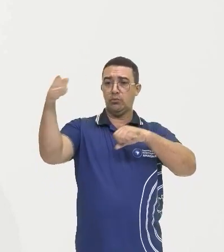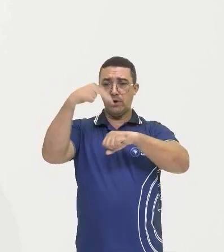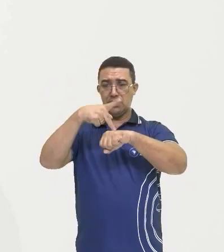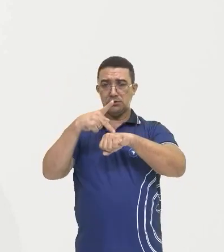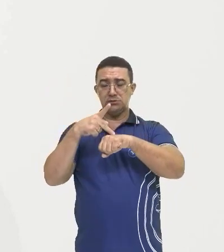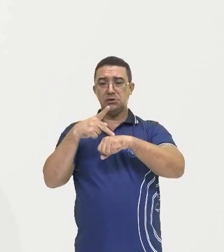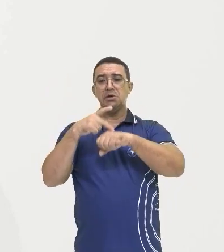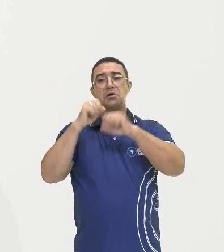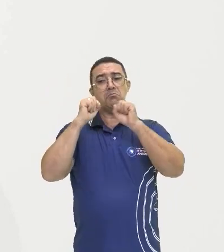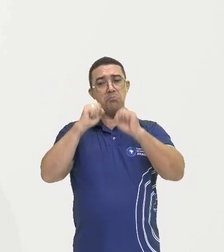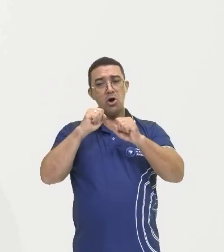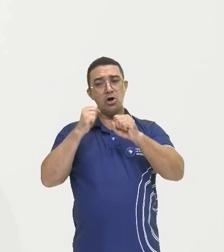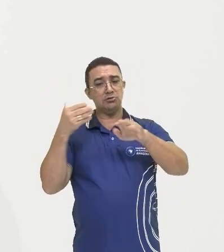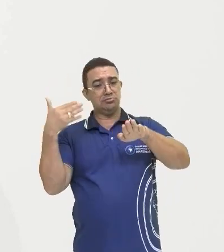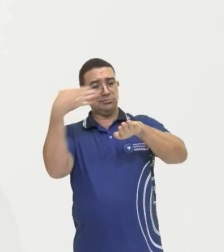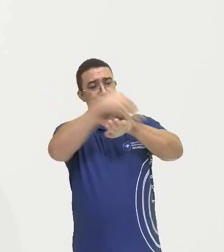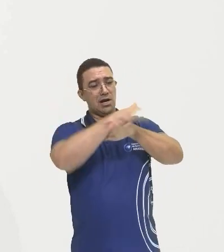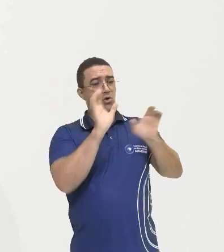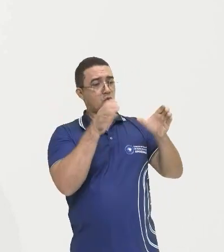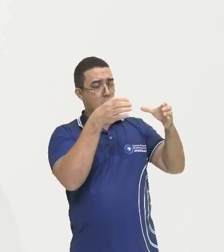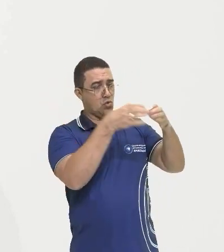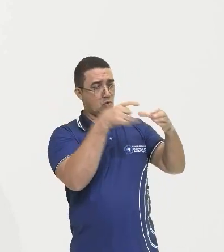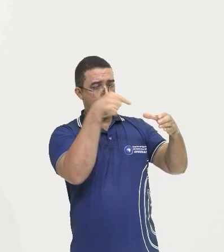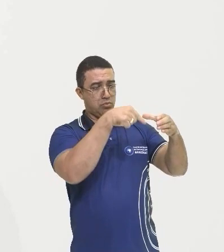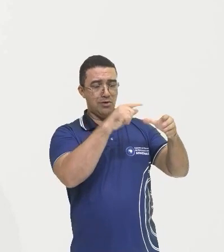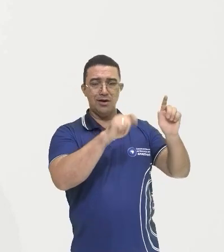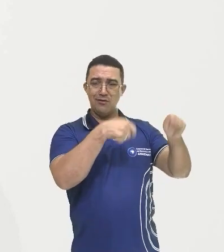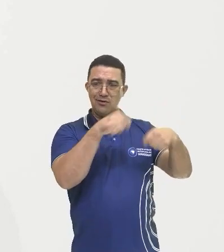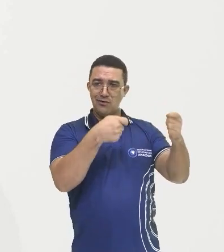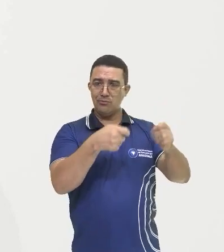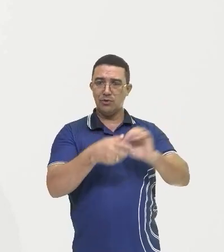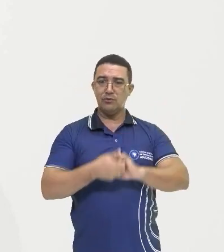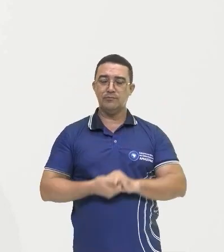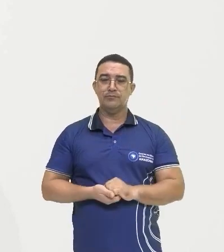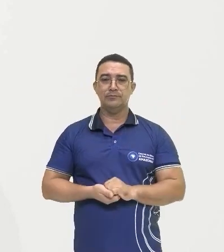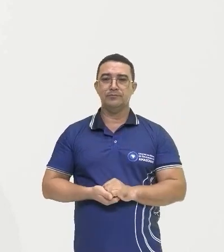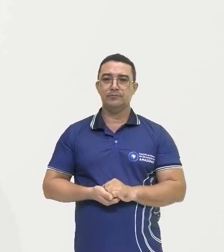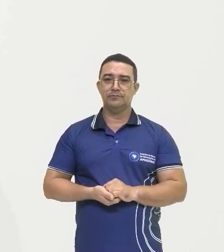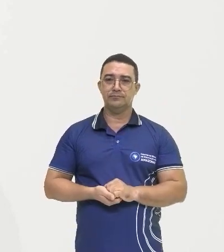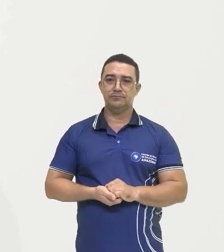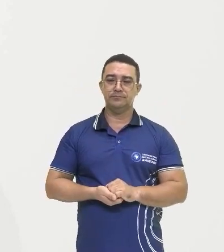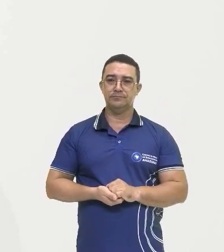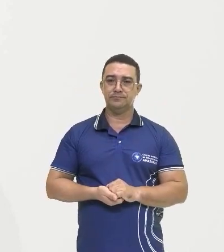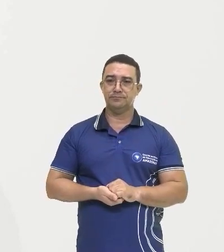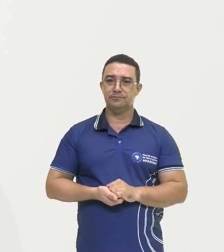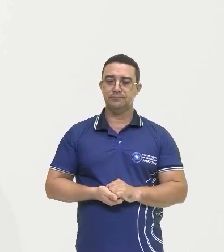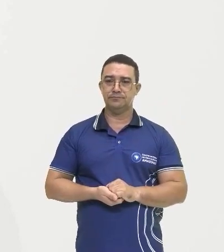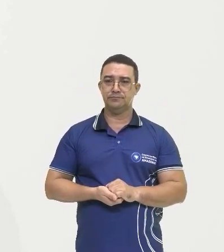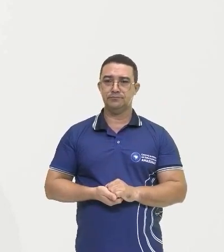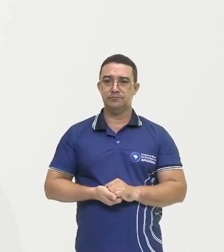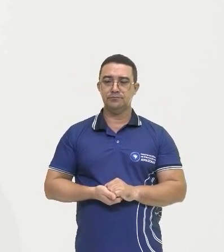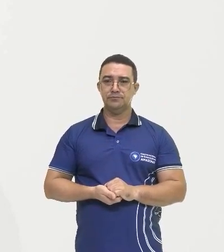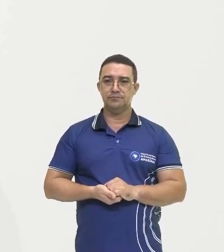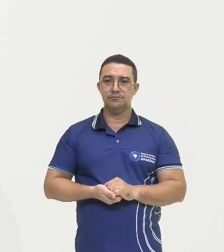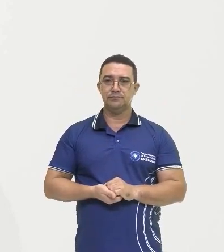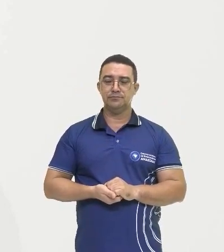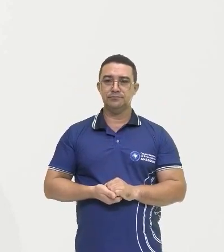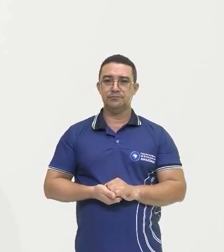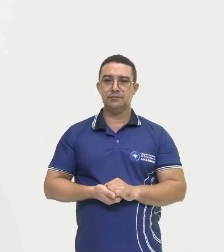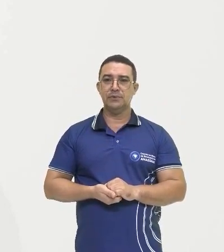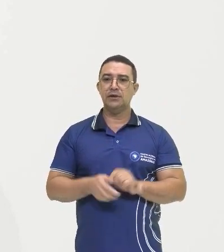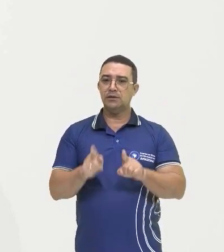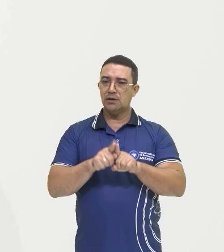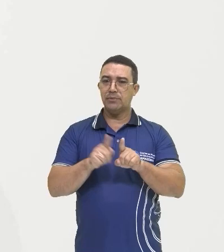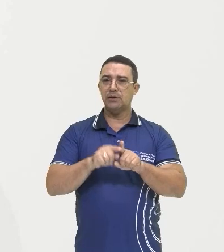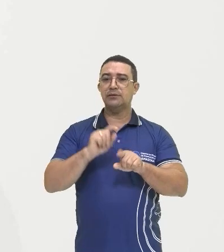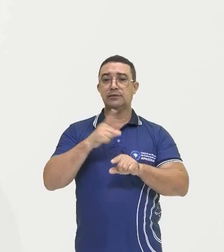Aqui a gente tem o Mercosul, que está nessa etapa de evolução do bloco econômico, é uma união